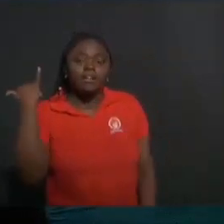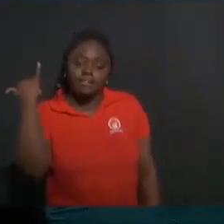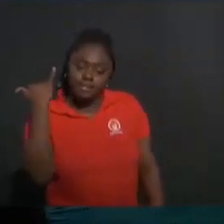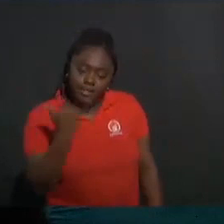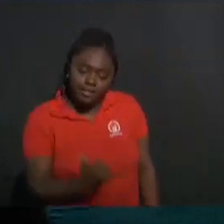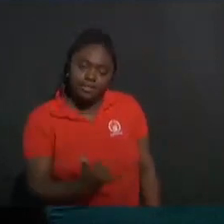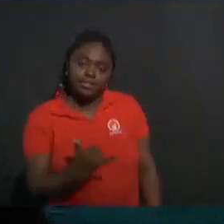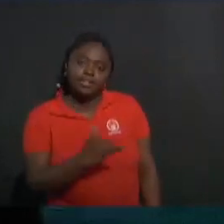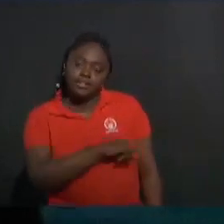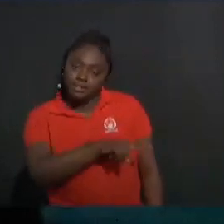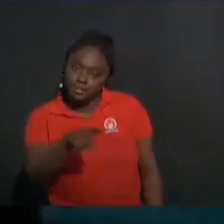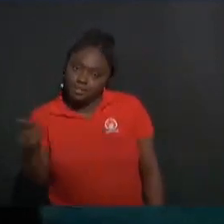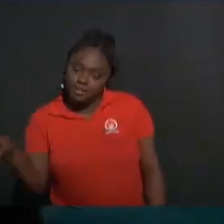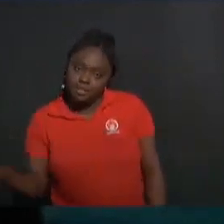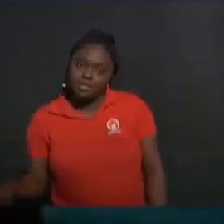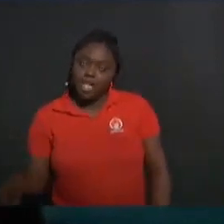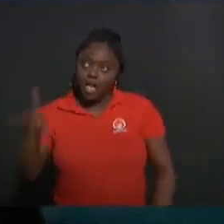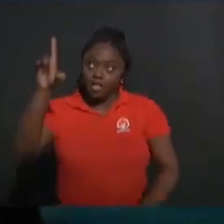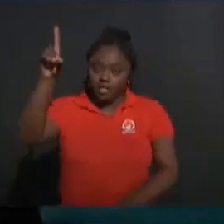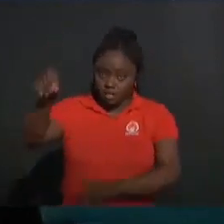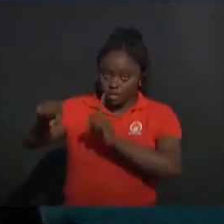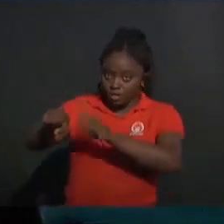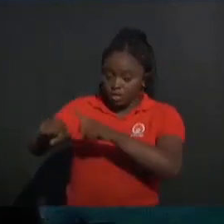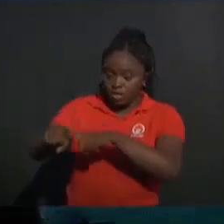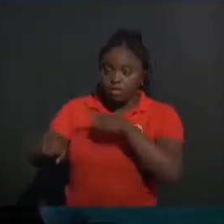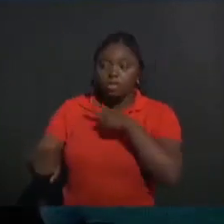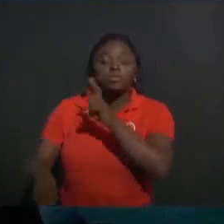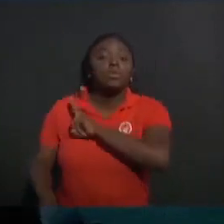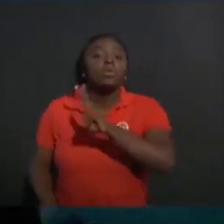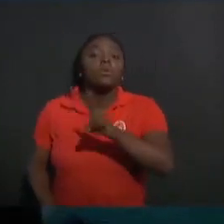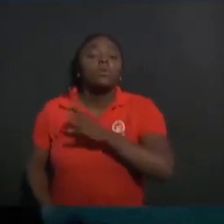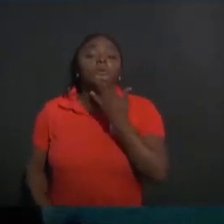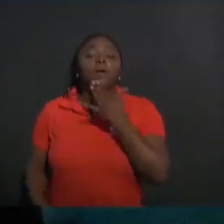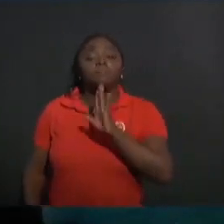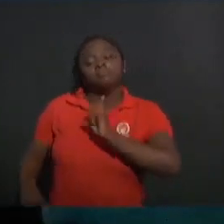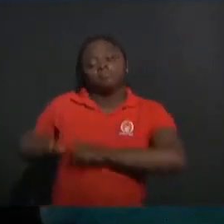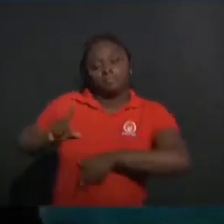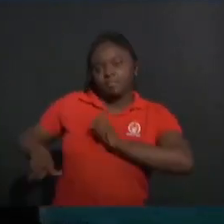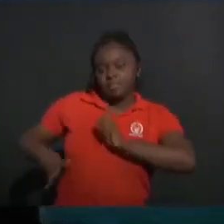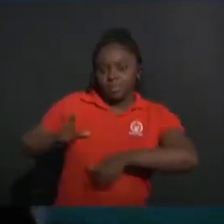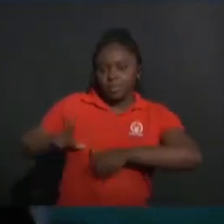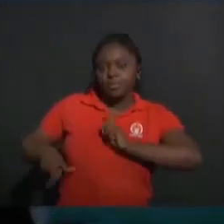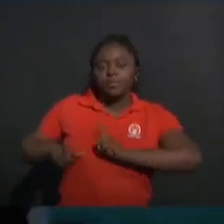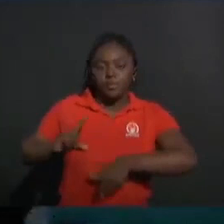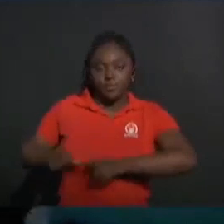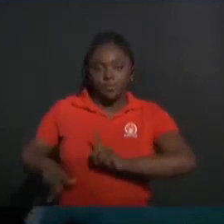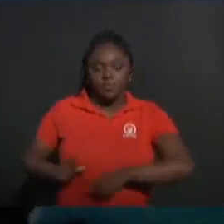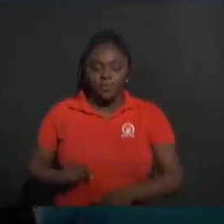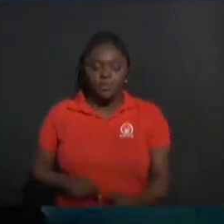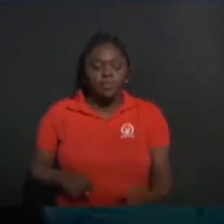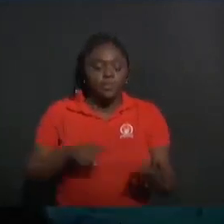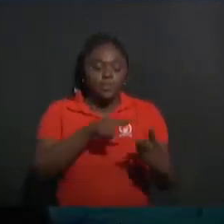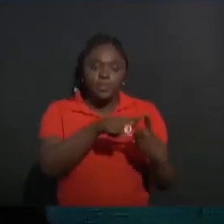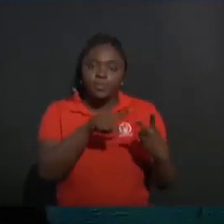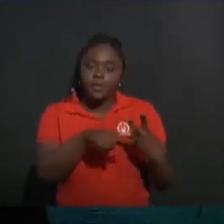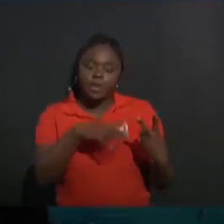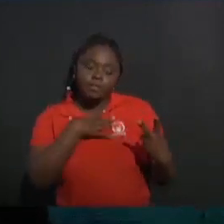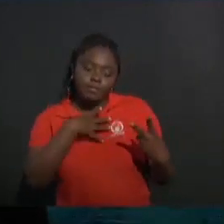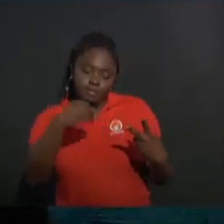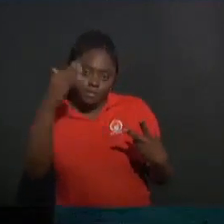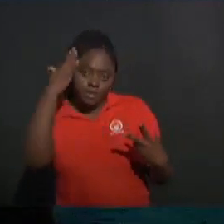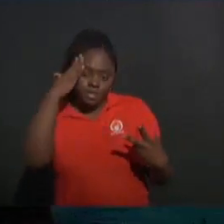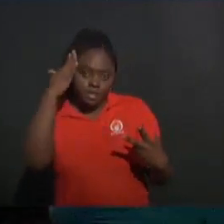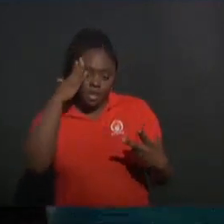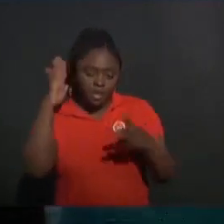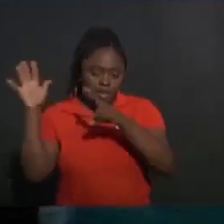Deus tem um relógio, qual é o nome desse relógio? Israel. A Emily e o Davi sabem. Essa semana